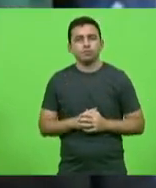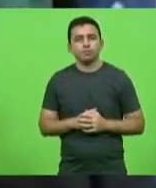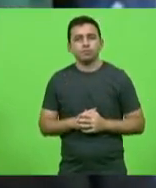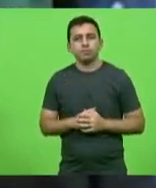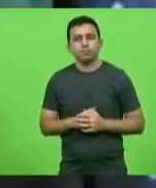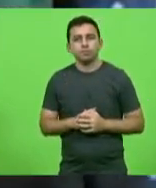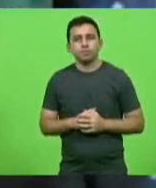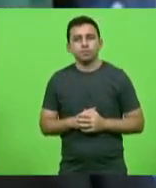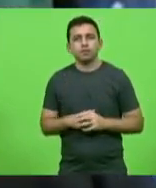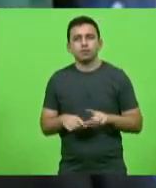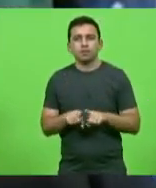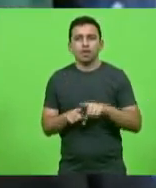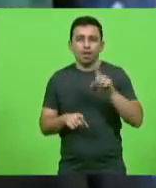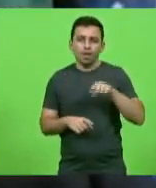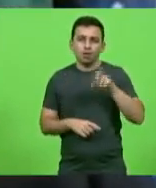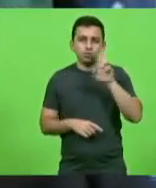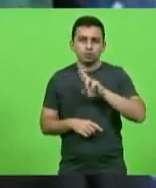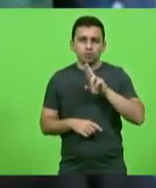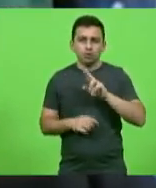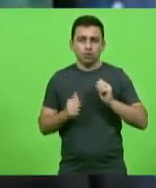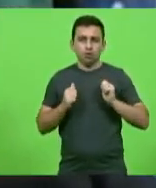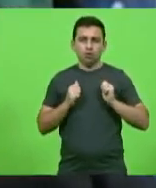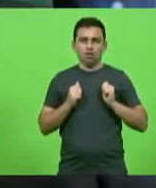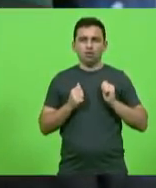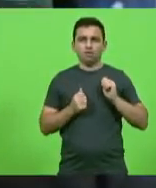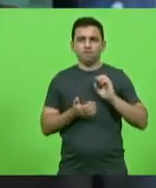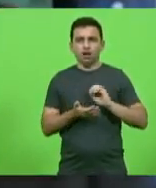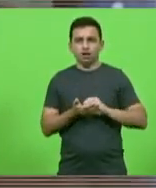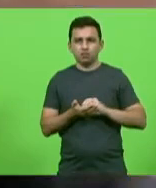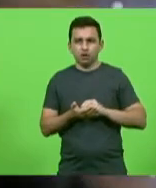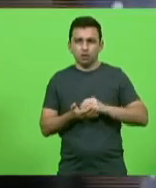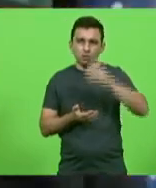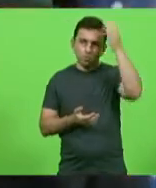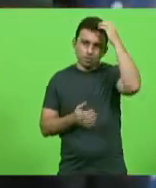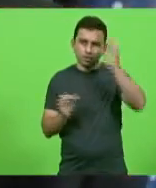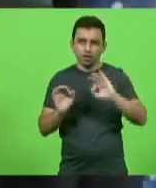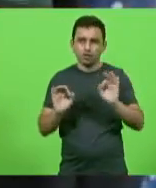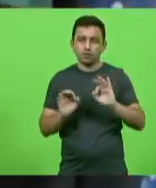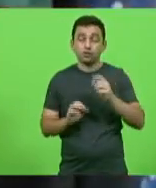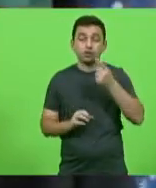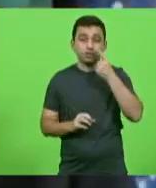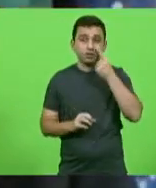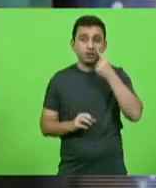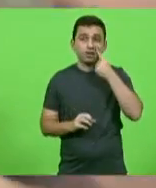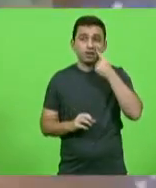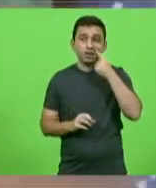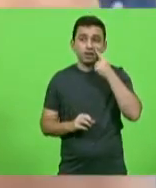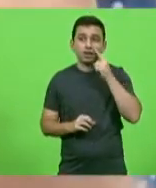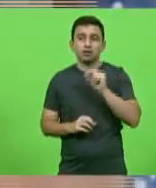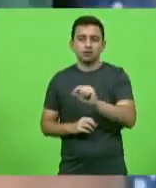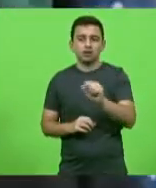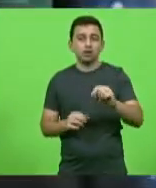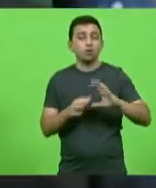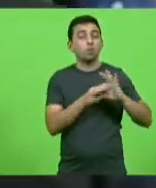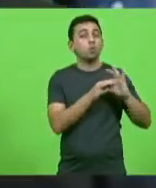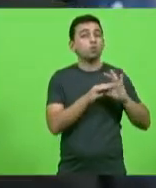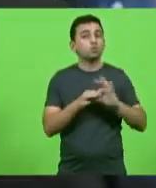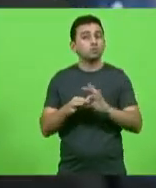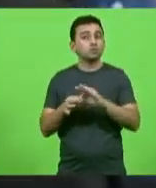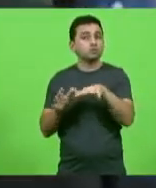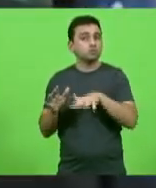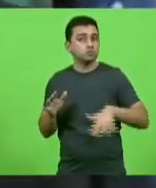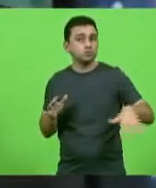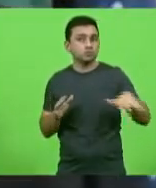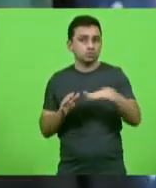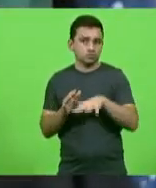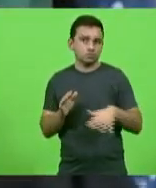e não se trata de uma ausência de culpa mas sim de aferir a culpabilidade do agente em todo o contexto na